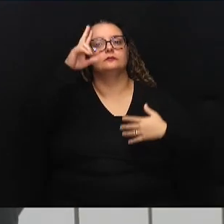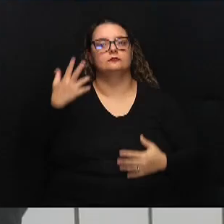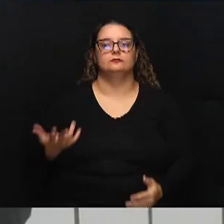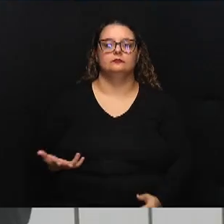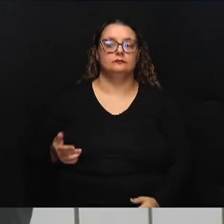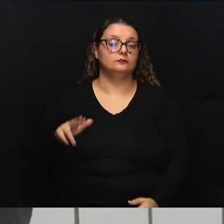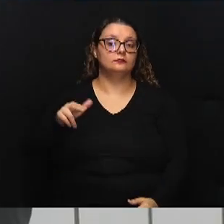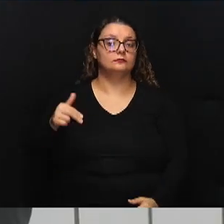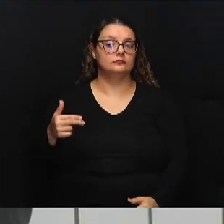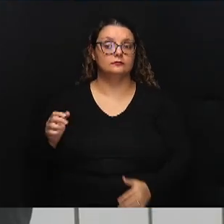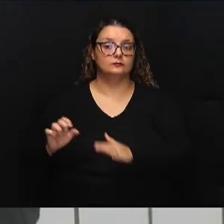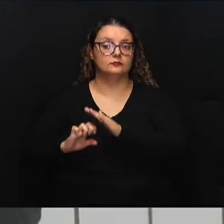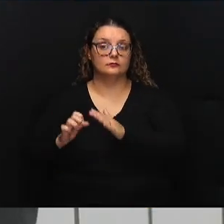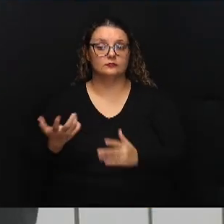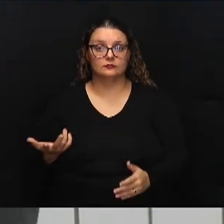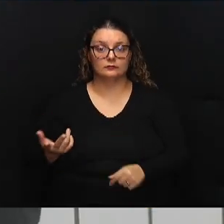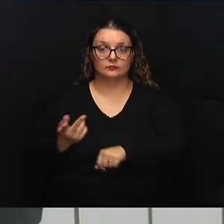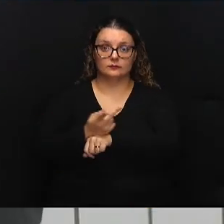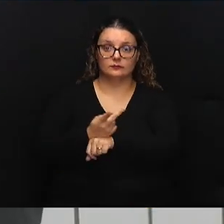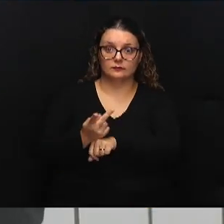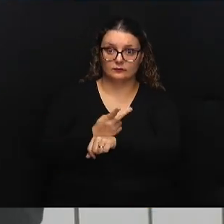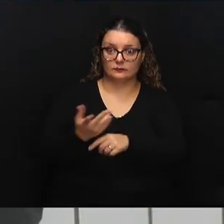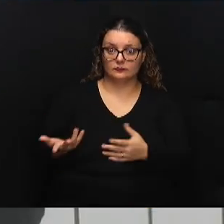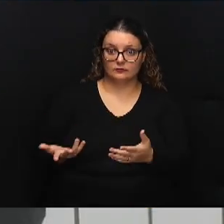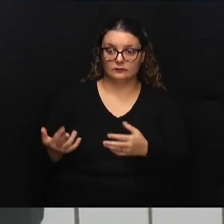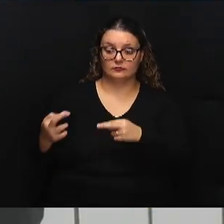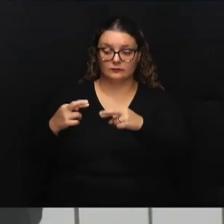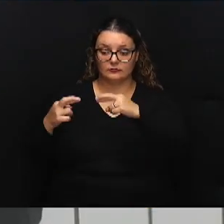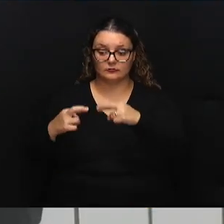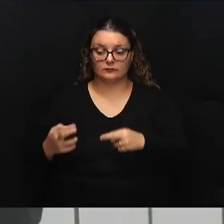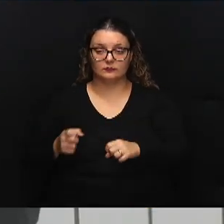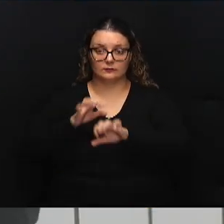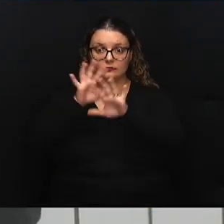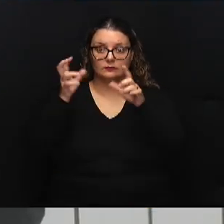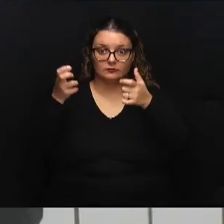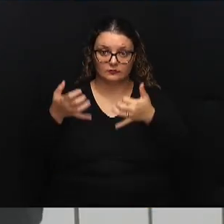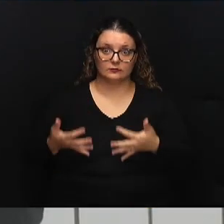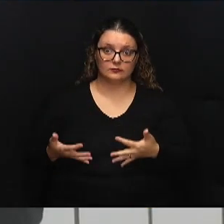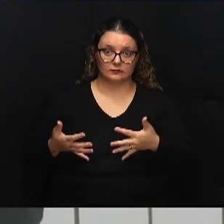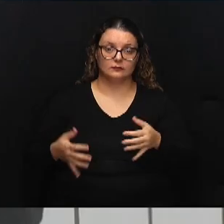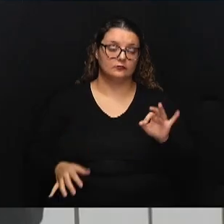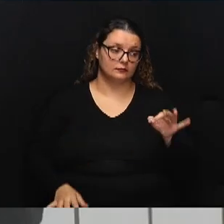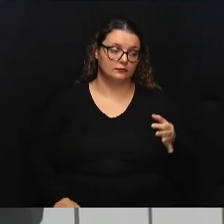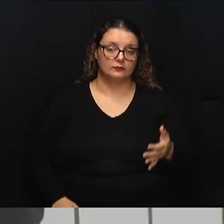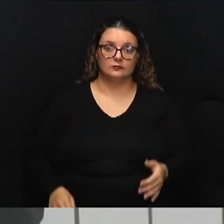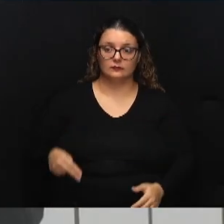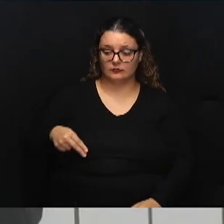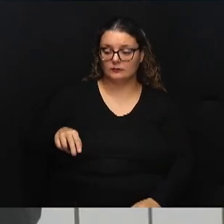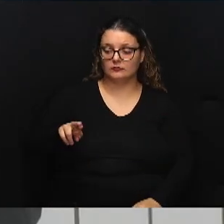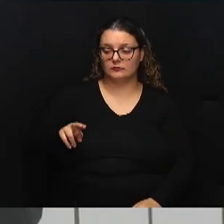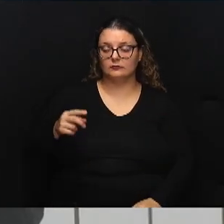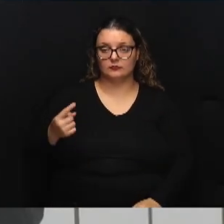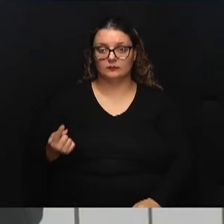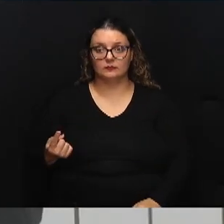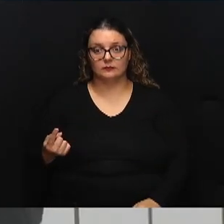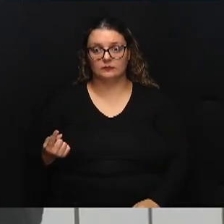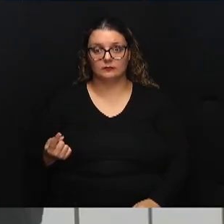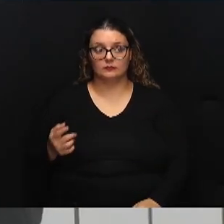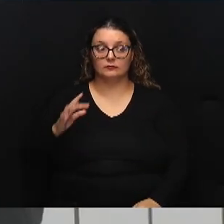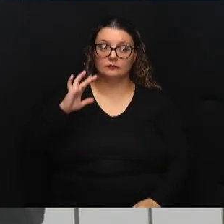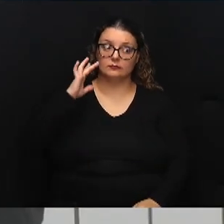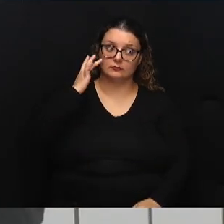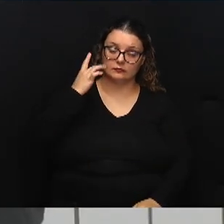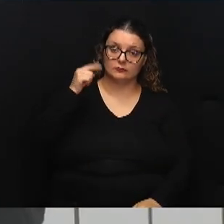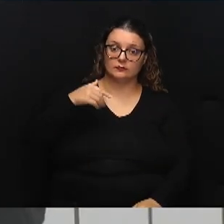Nunca a empresa foi atrás para levantar e esclarecer, né? Exato. Agora com a NR1, eu acho que